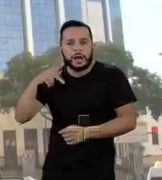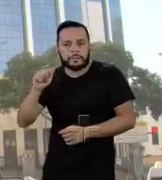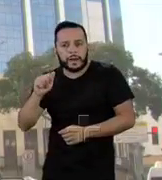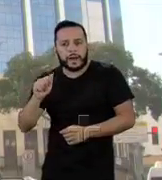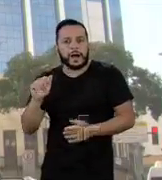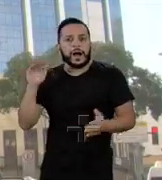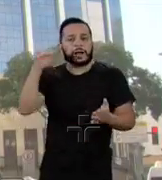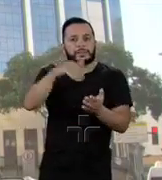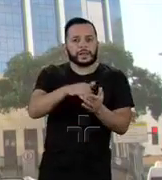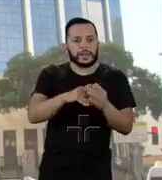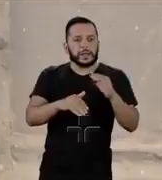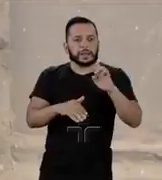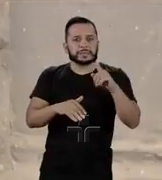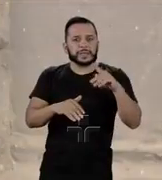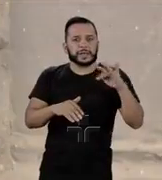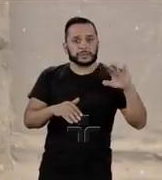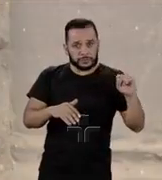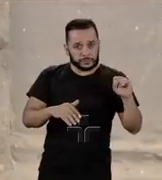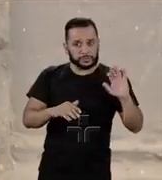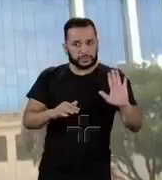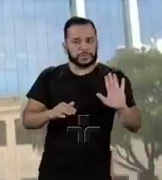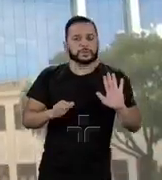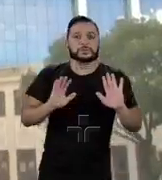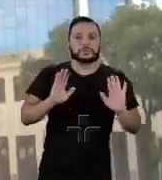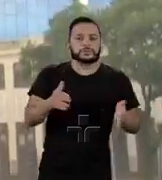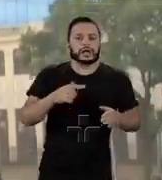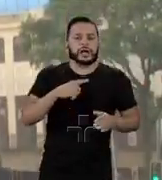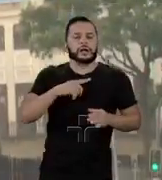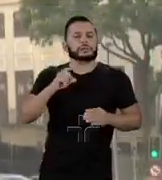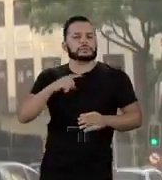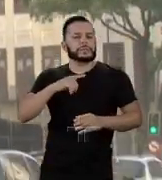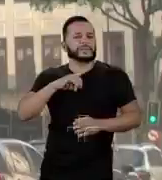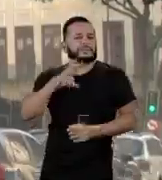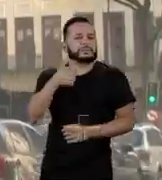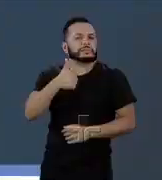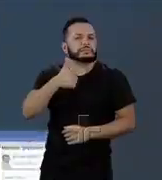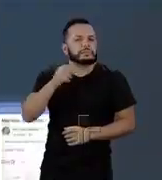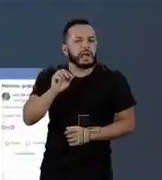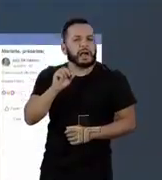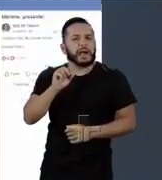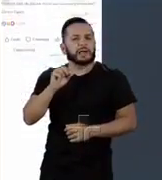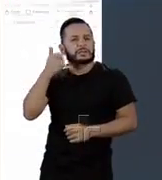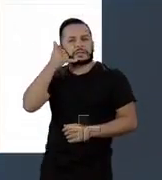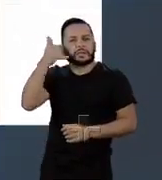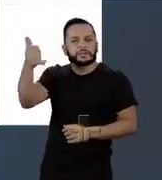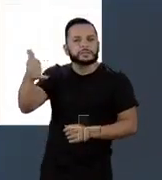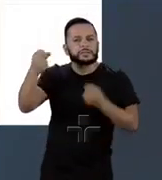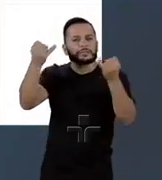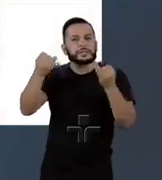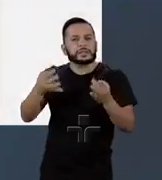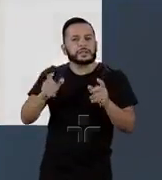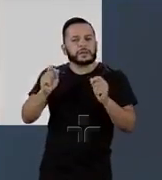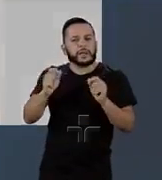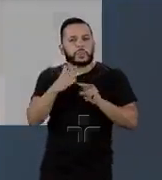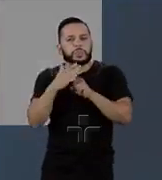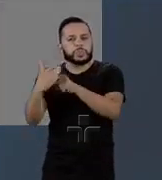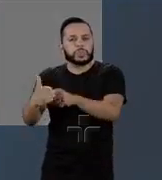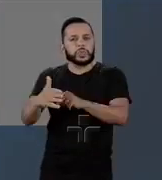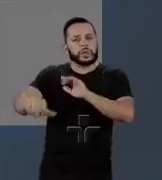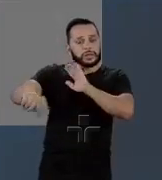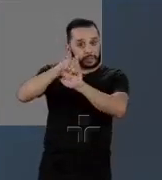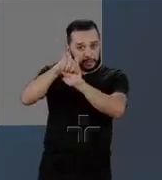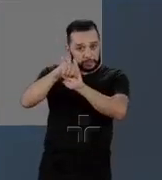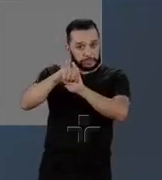Desde ontem, o Disque Denúncia do Rio recebeu pelo menos 10 ligações sobre o crime. Nas redes sociais, um vídeo feito pela